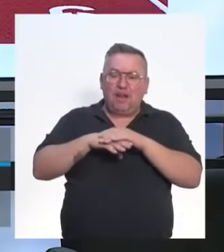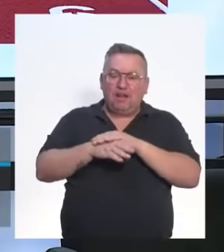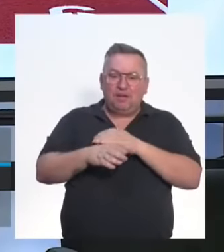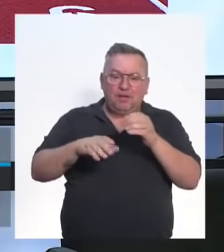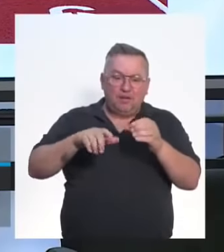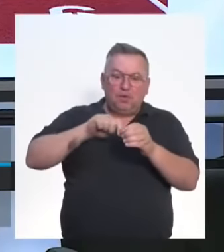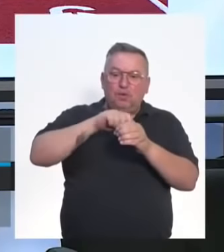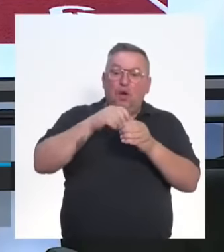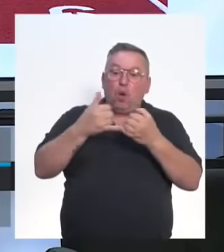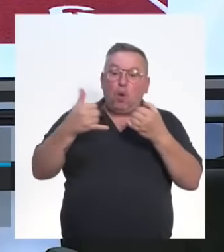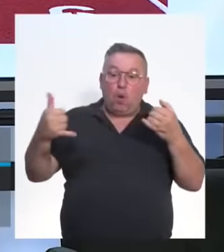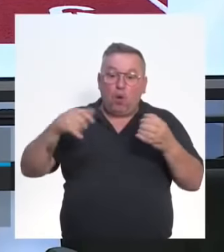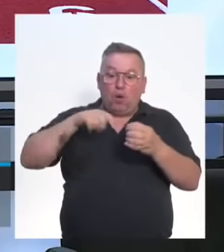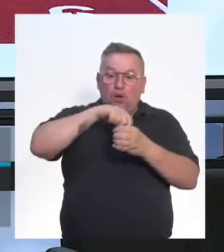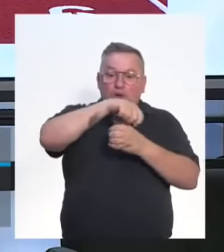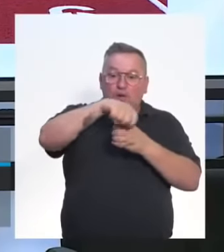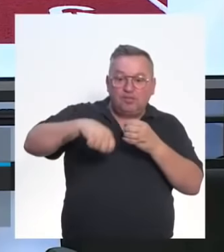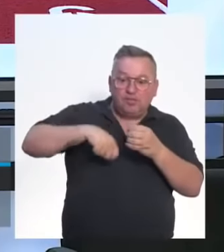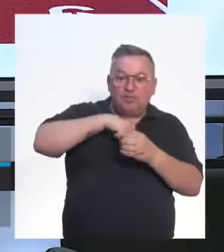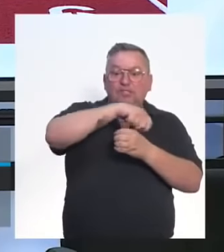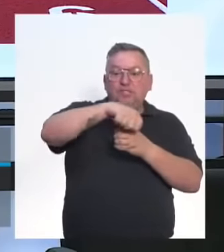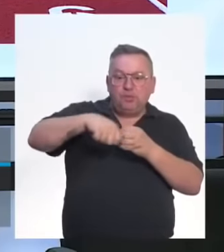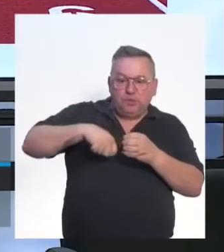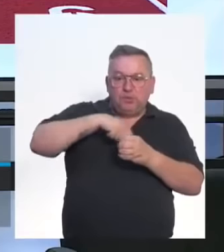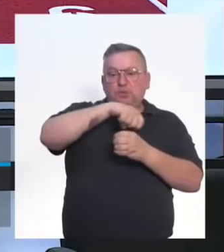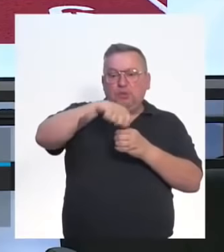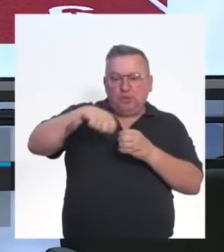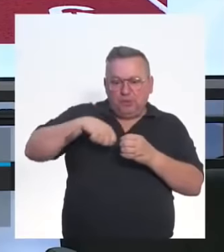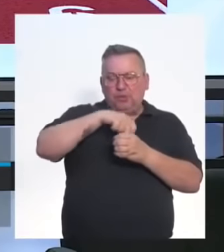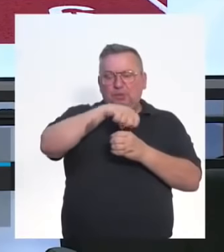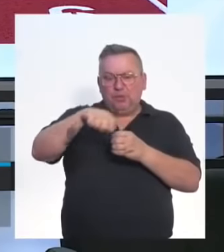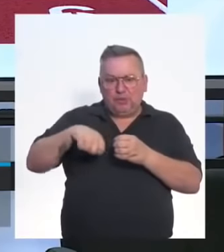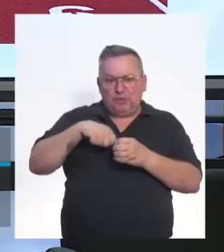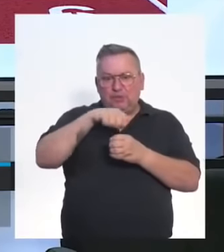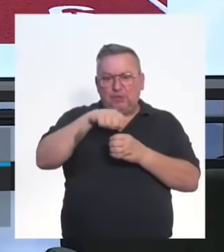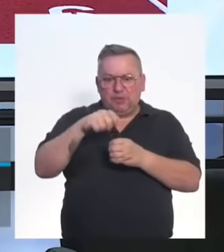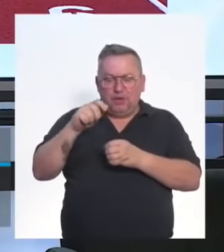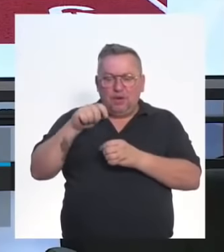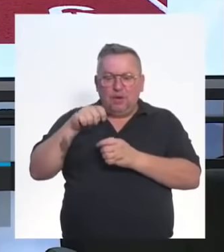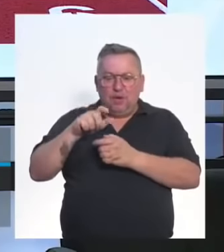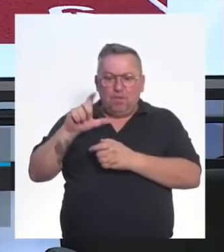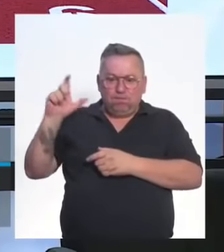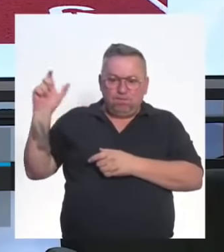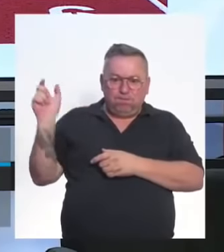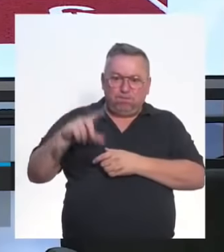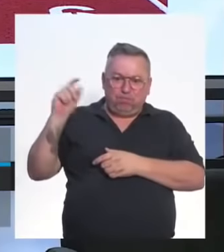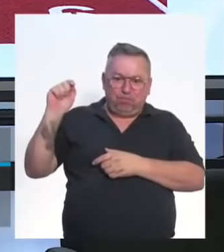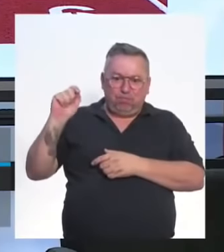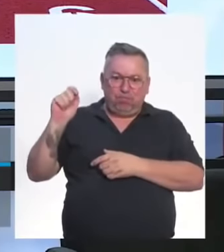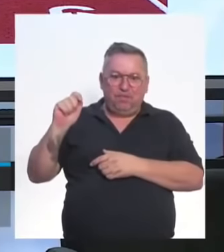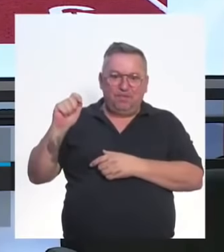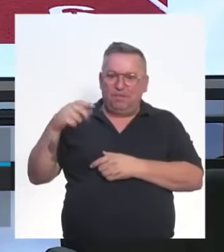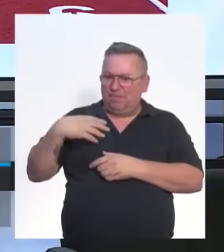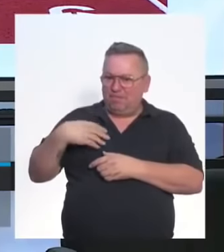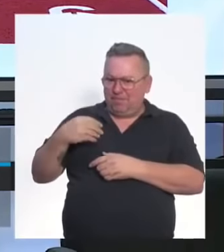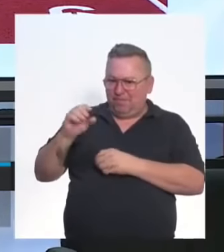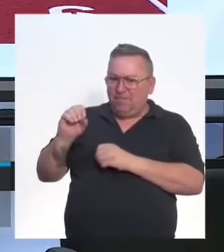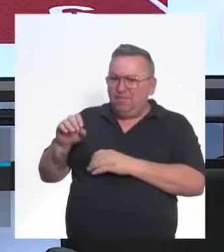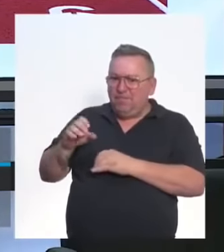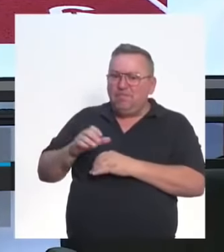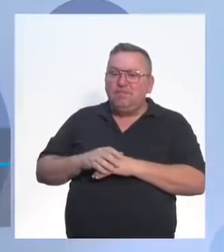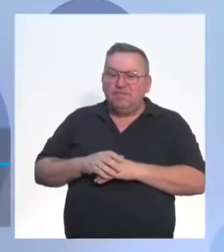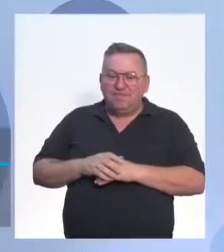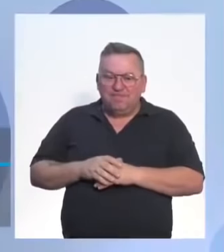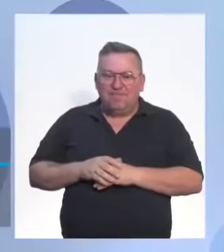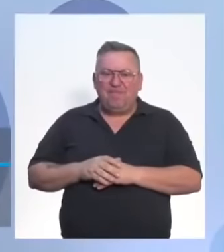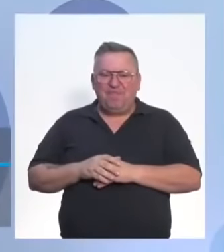você enrolar fieira, que é um negócio difícil, requer habilidade. Estava tentando ensinar minha filha lá, ela desistiu. Enrolar fieira,